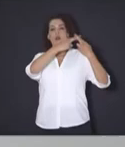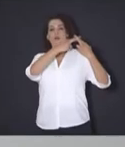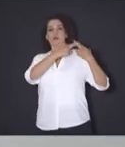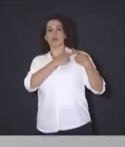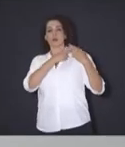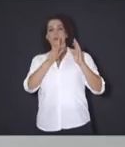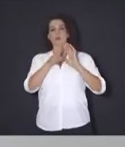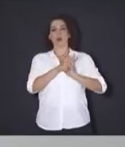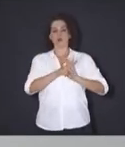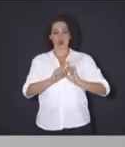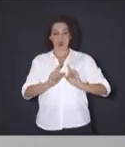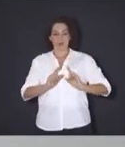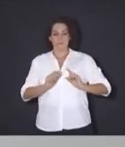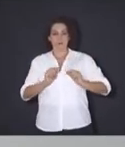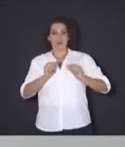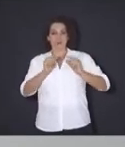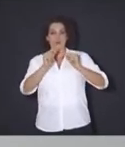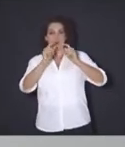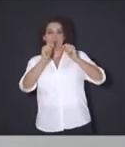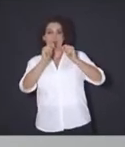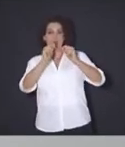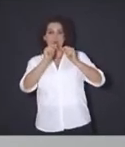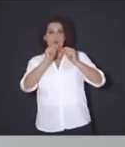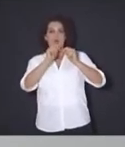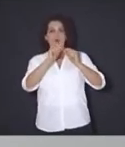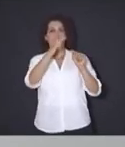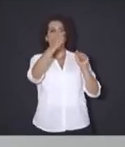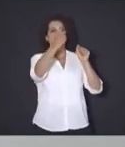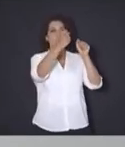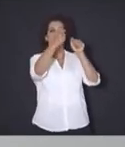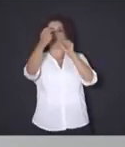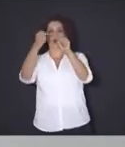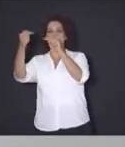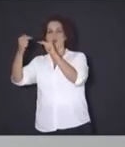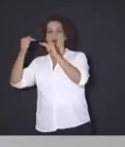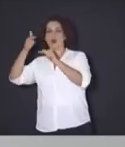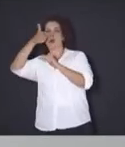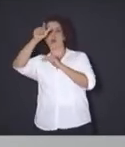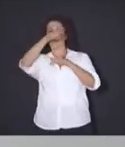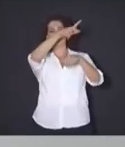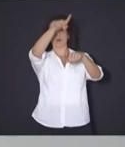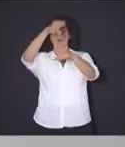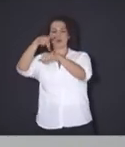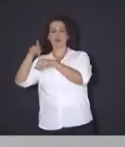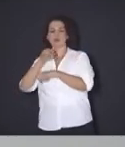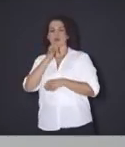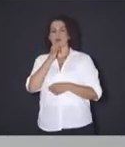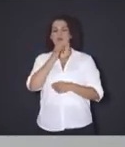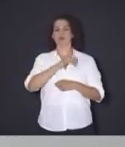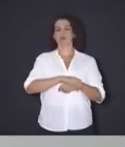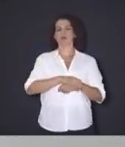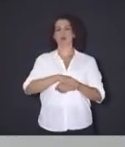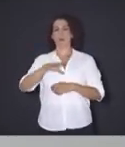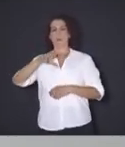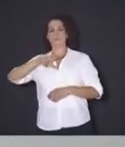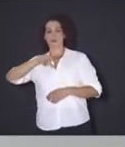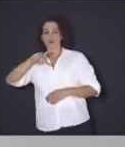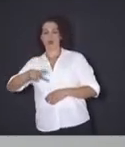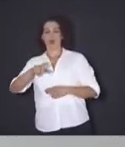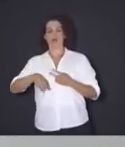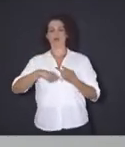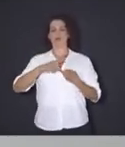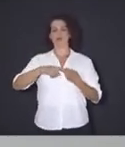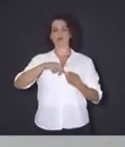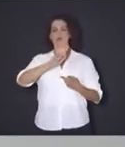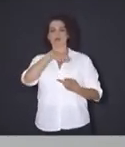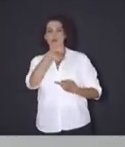financeira dos outros países aí você tem a grécia se tem em portugal você tem espanha você tem landa você